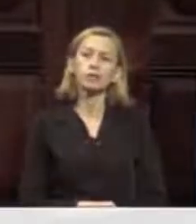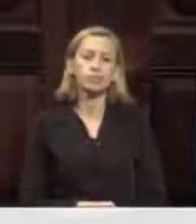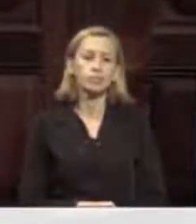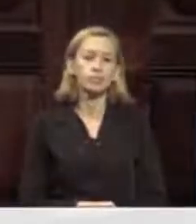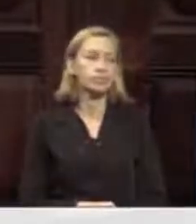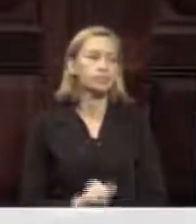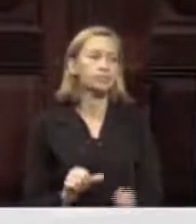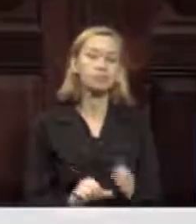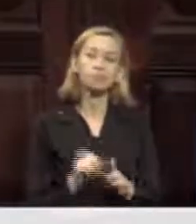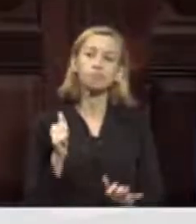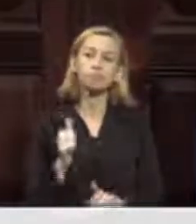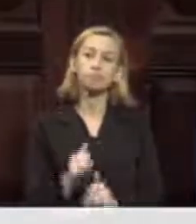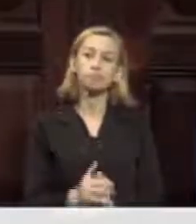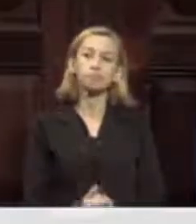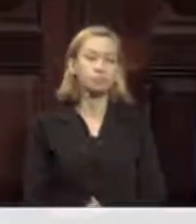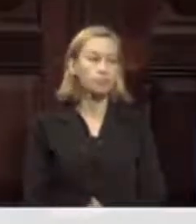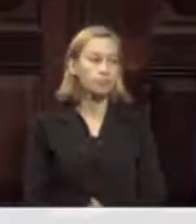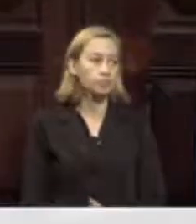primeiro,